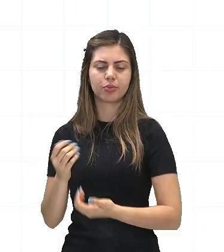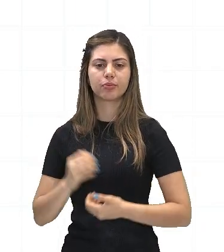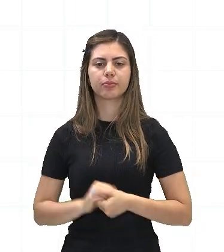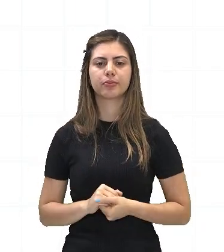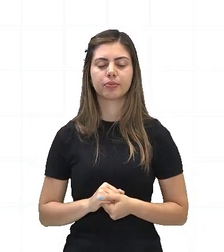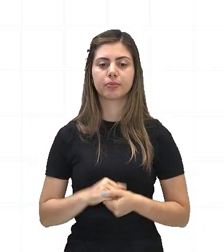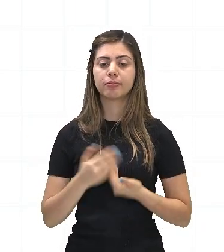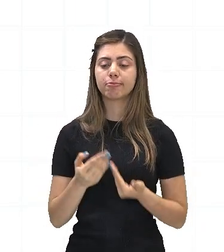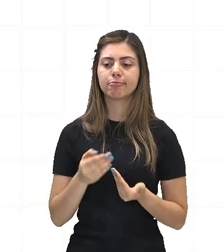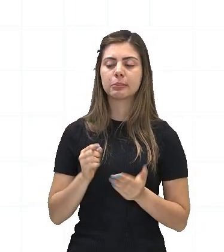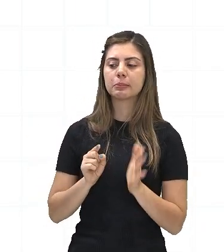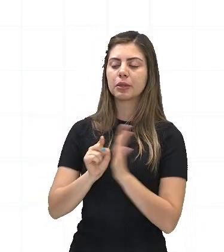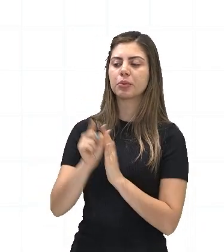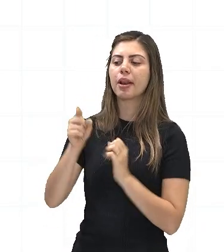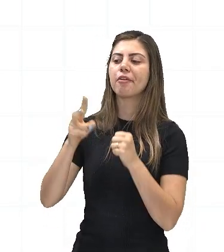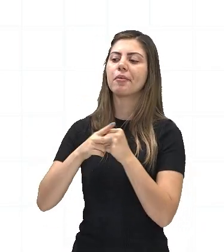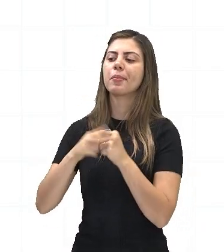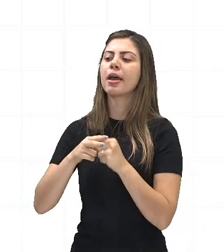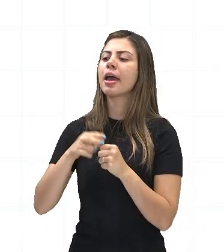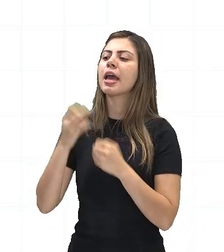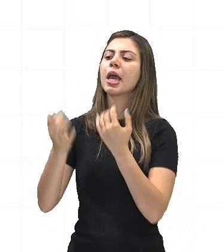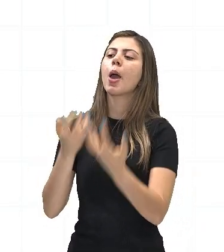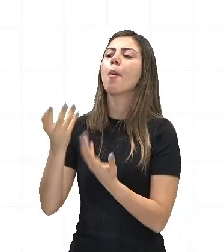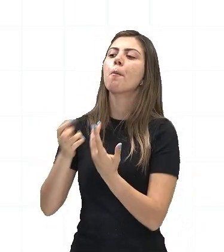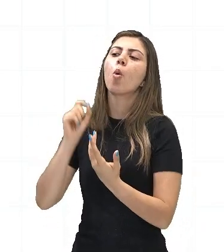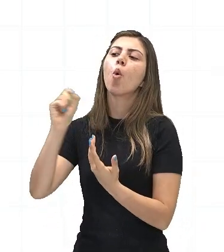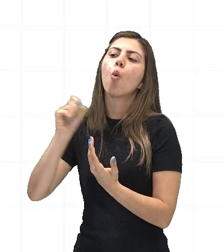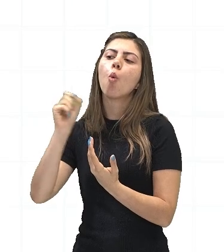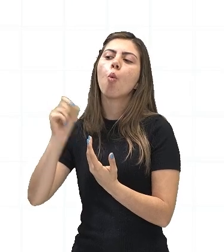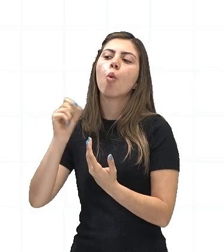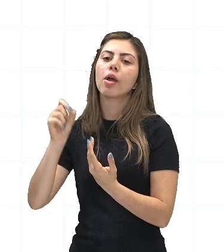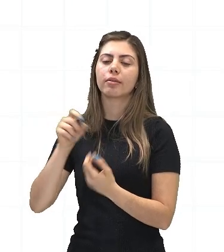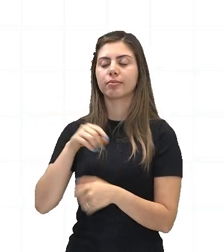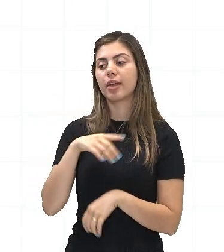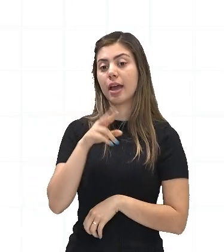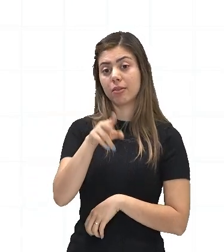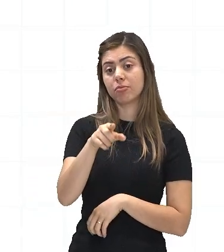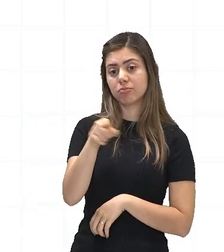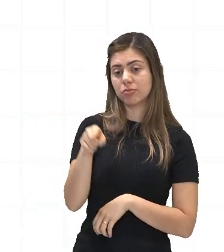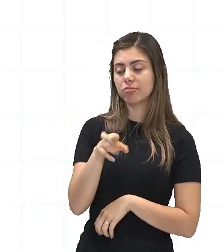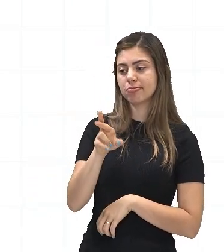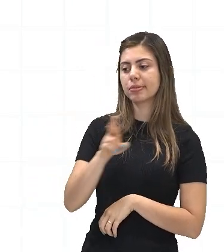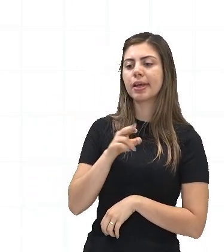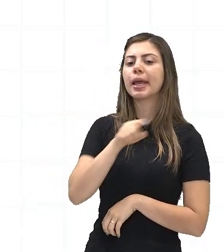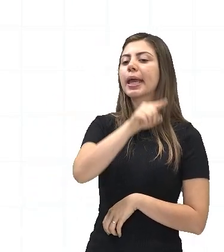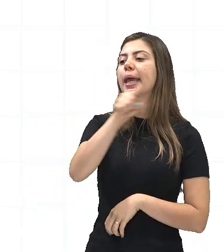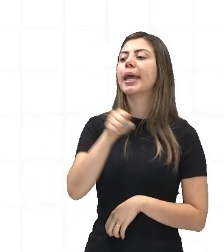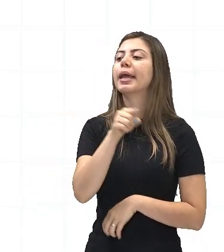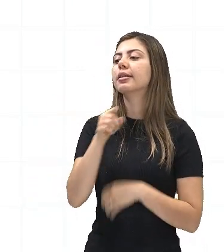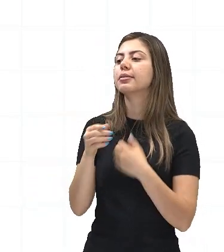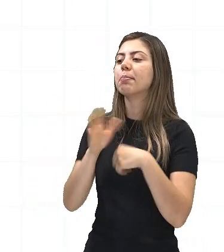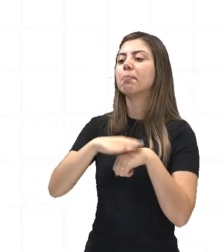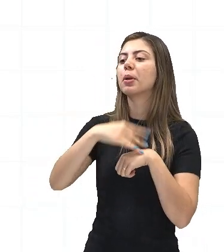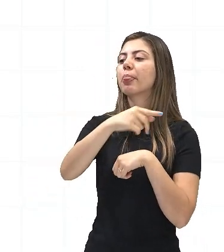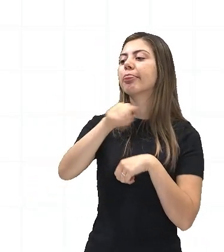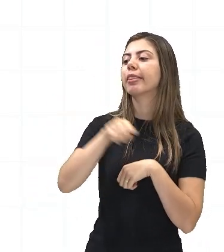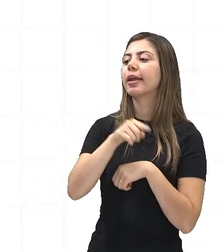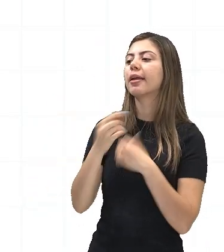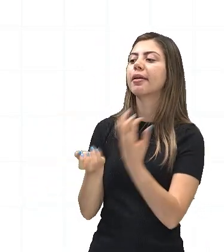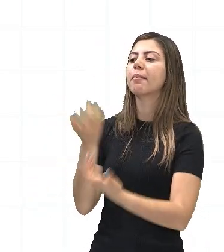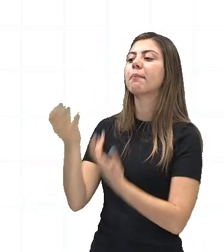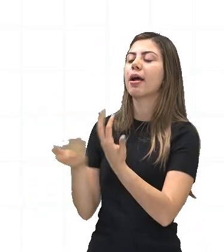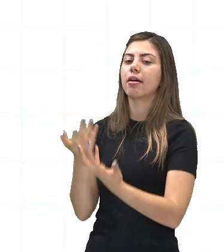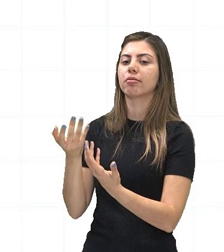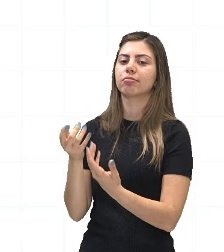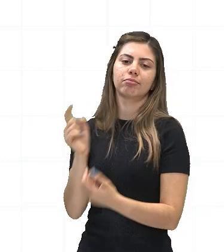este verbo, quem queimou? Aí vocês vão me dizer, eles, professora, eles queimaram. Não. Neste caso